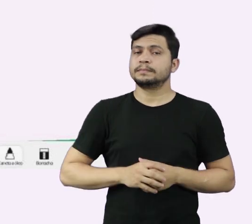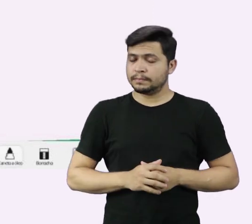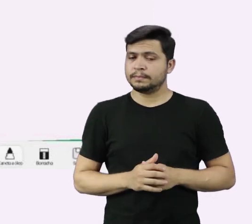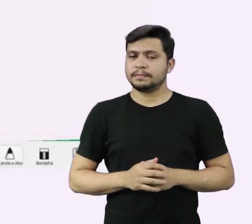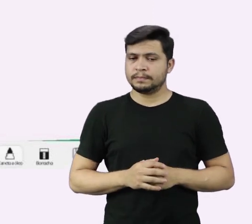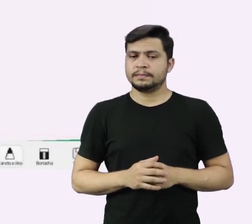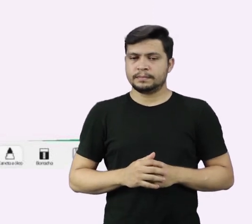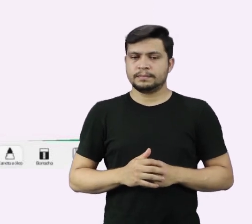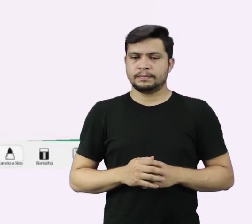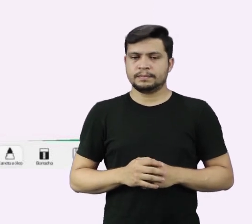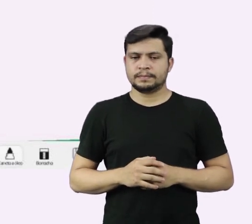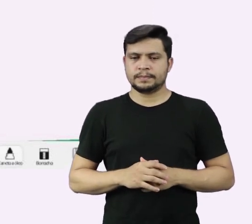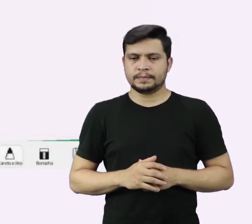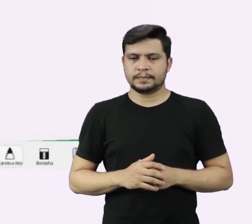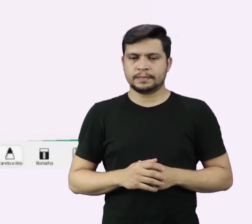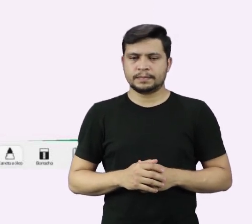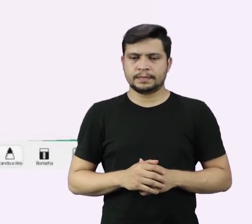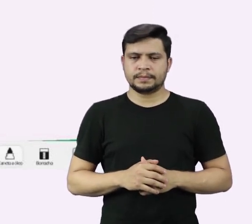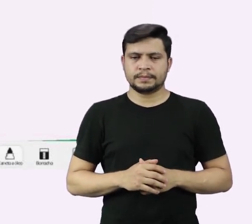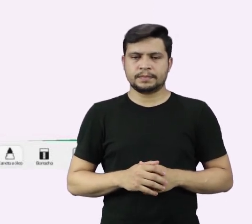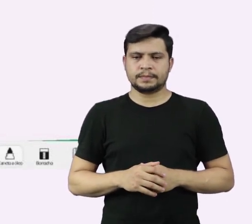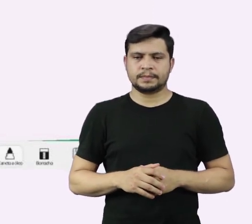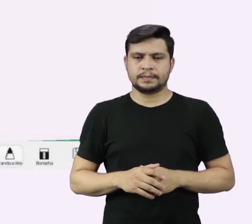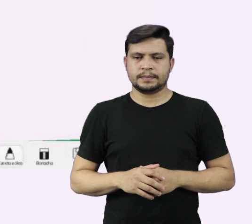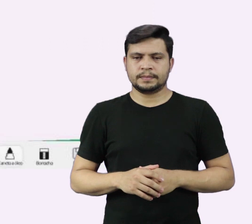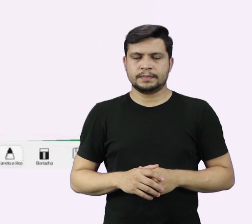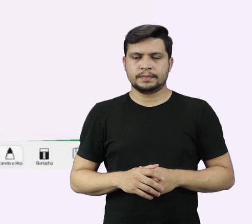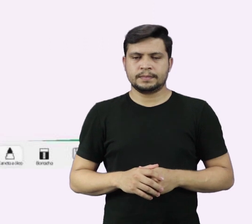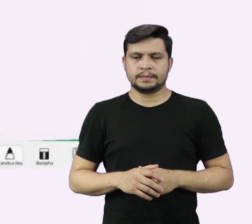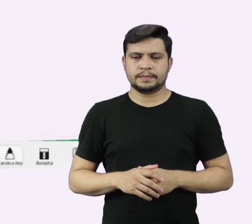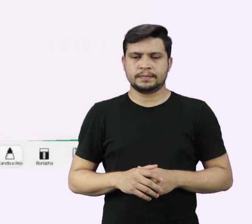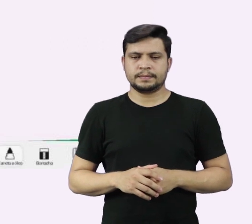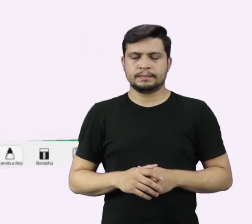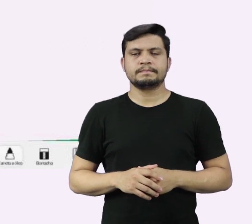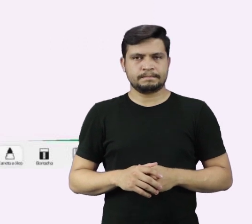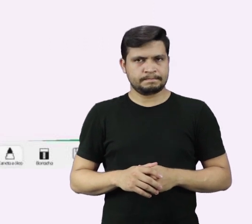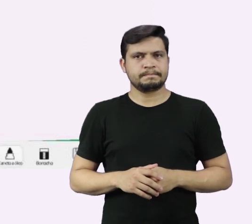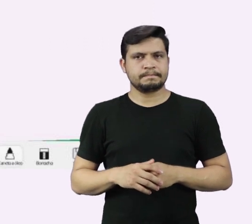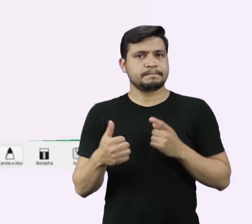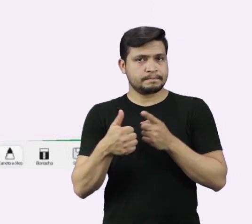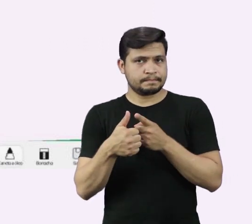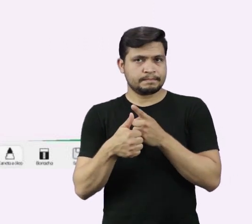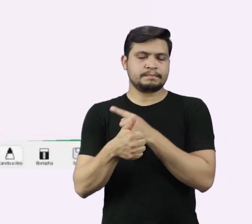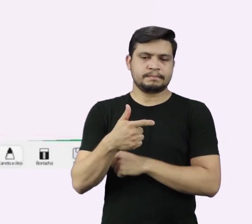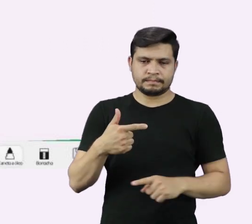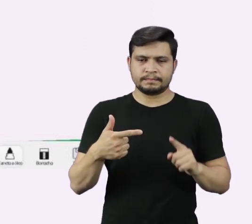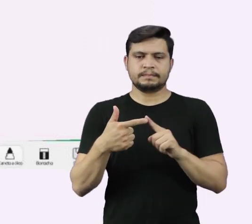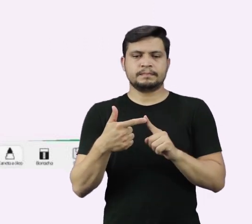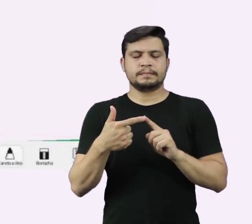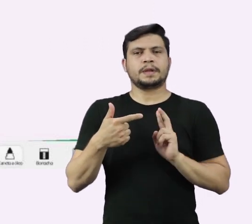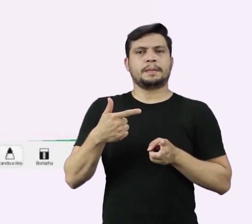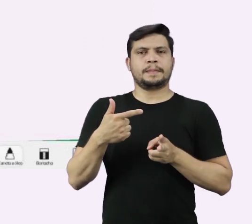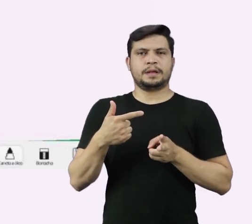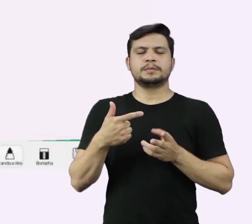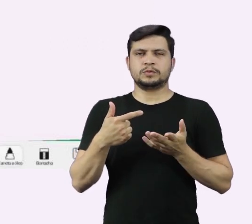mesmo cálculo para o segundo fio, vou procurar a segunda resistência. Vai ser ρ, comprimento 2, dividido pela